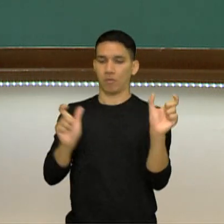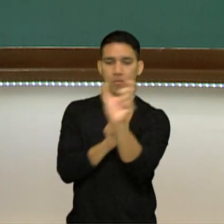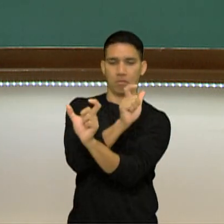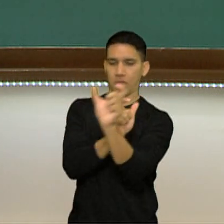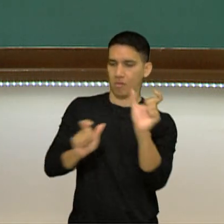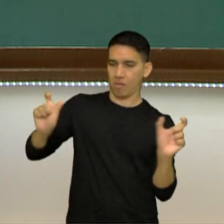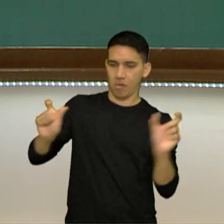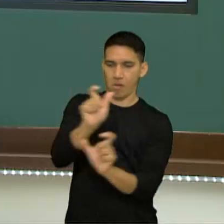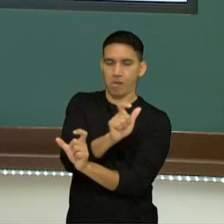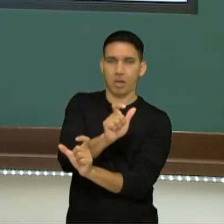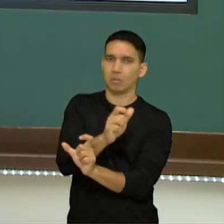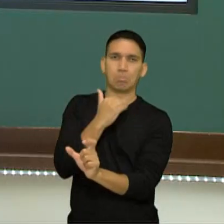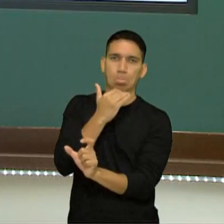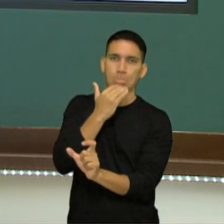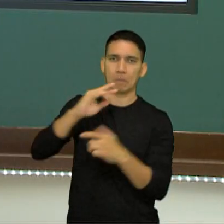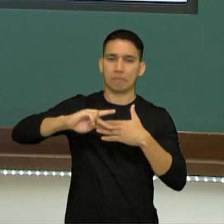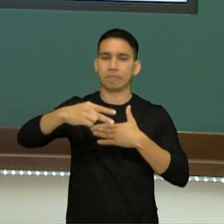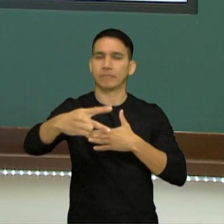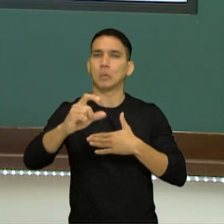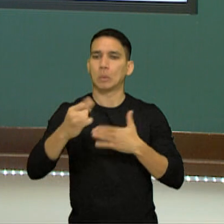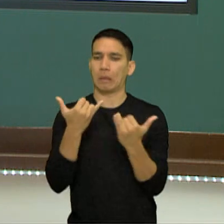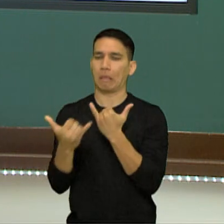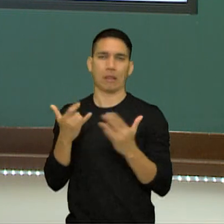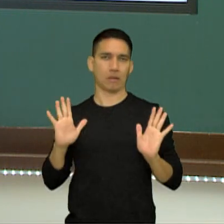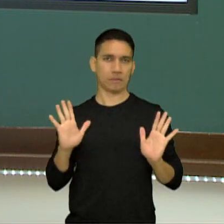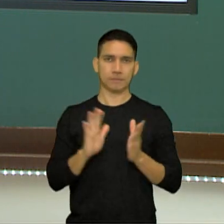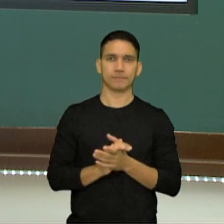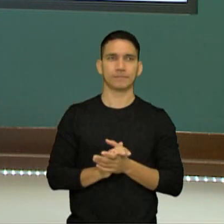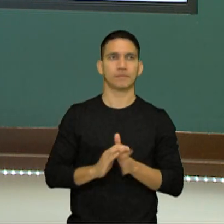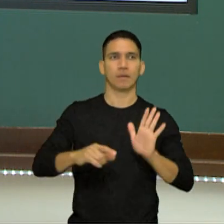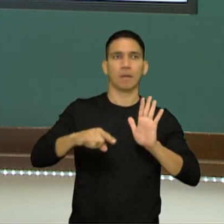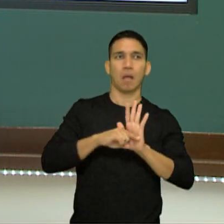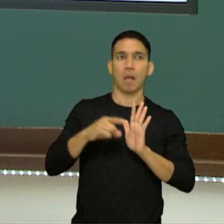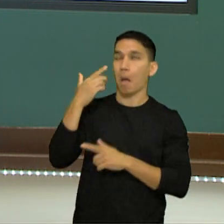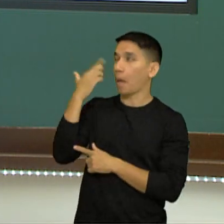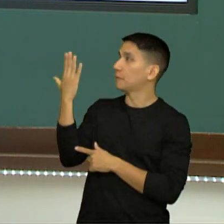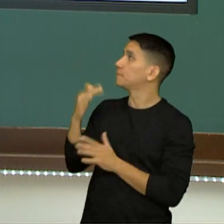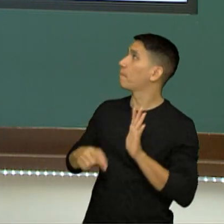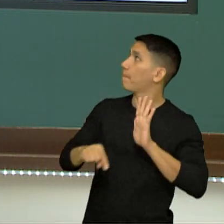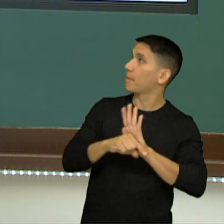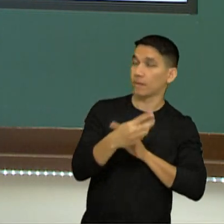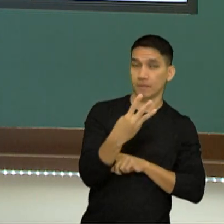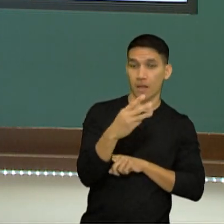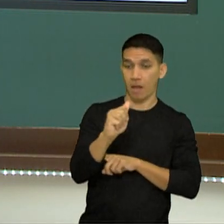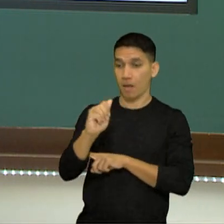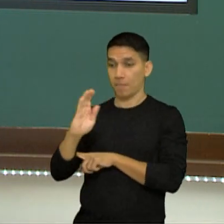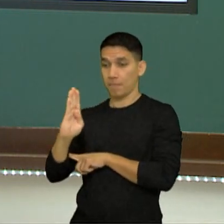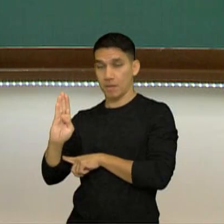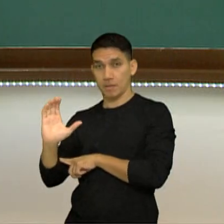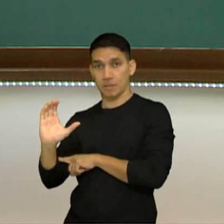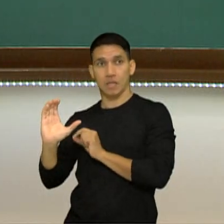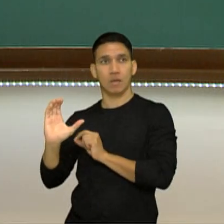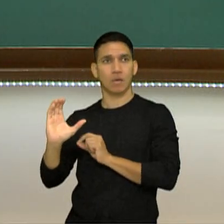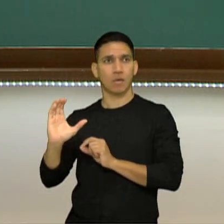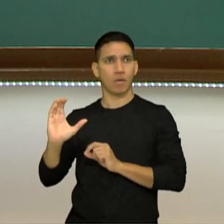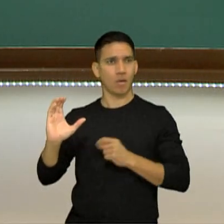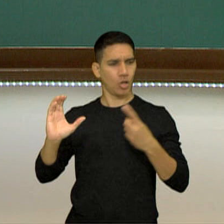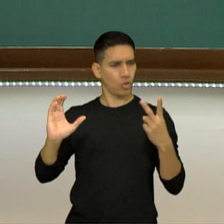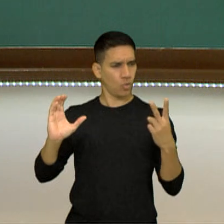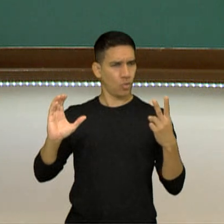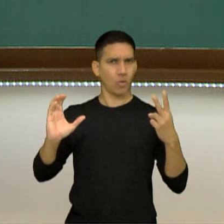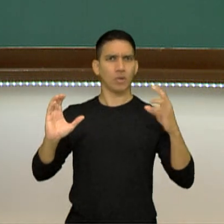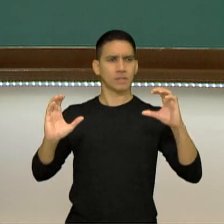Monômios semelhantes são aqueles que têm a mesma parte literal. E quando eu digo que eles têm a mesma parte literal, quer dizer o quê? Que as letras são